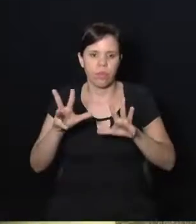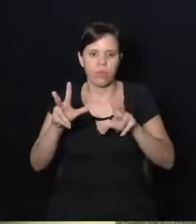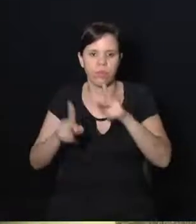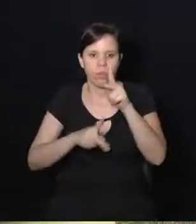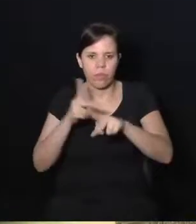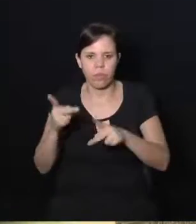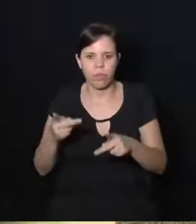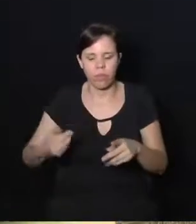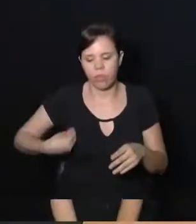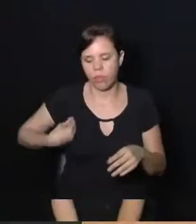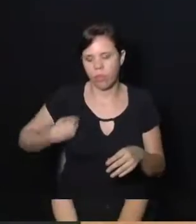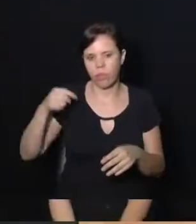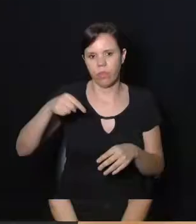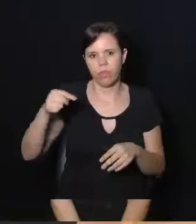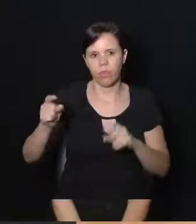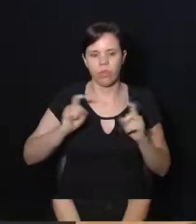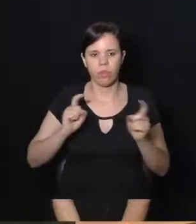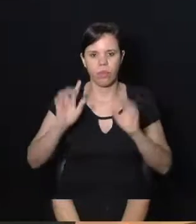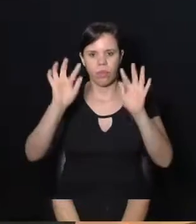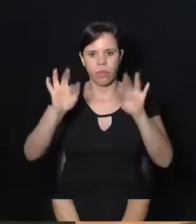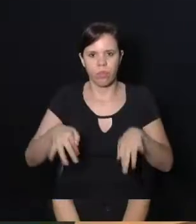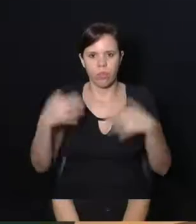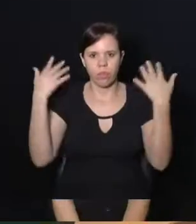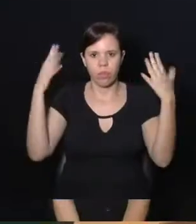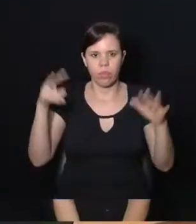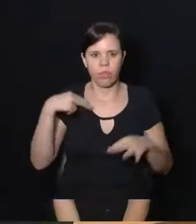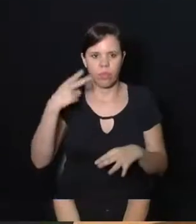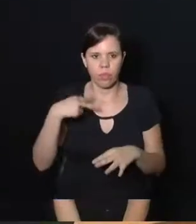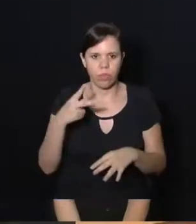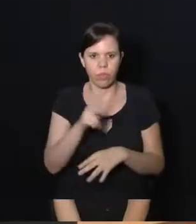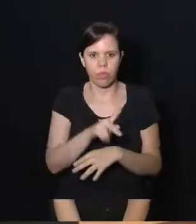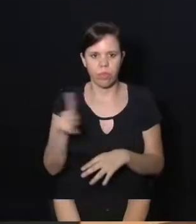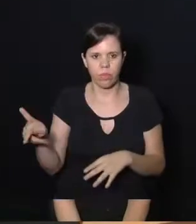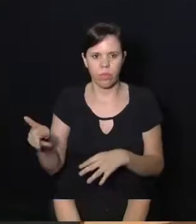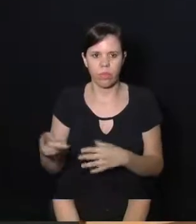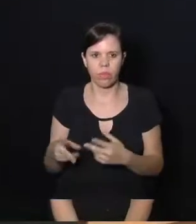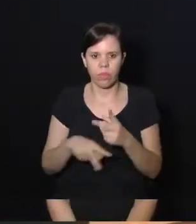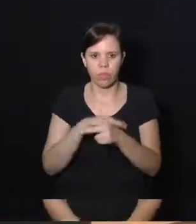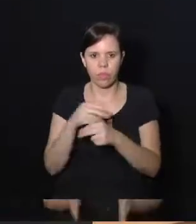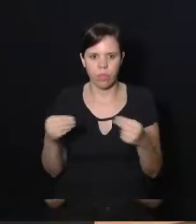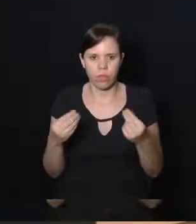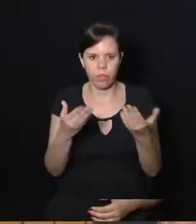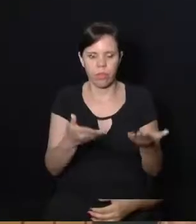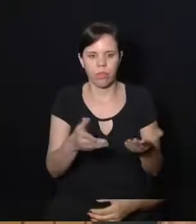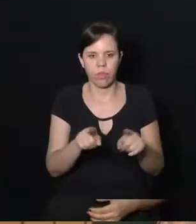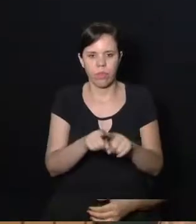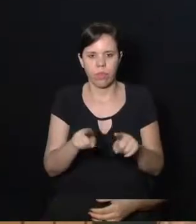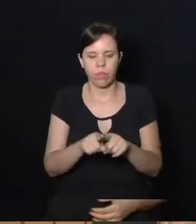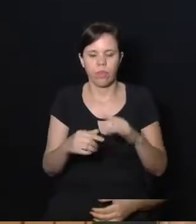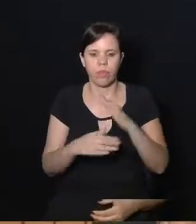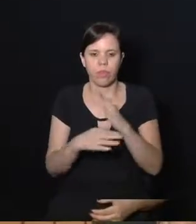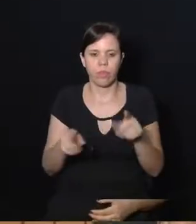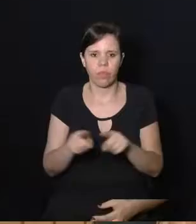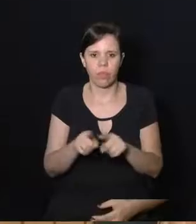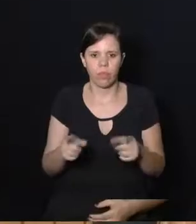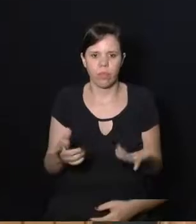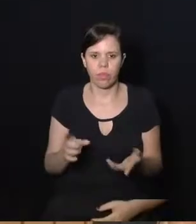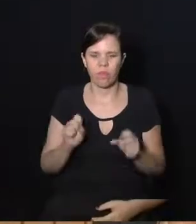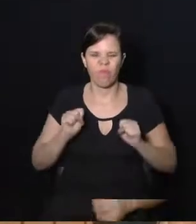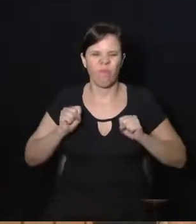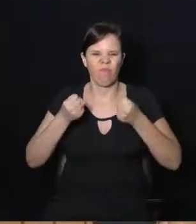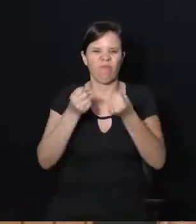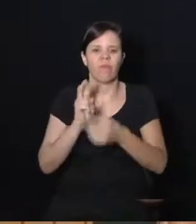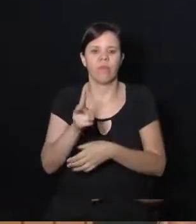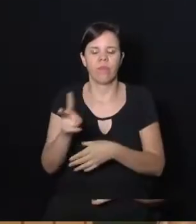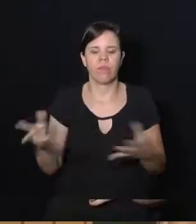que estiveram aqui conosco. Ao final do evento, o vereador professor Alberto fez questão de ressaltar que a Câmara não mede esforços